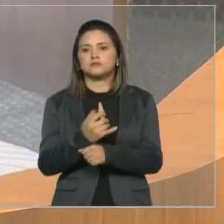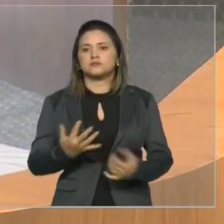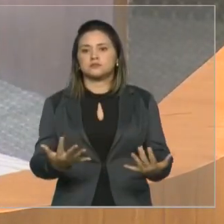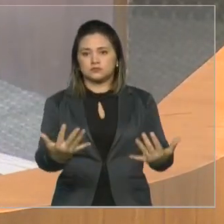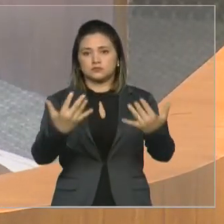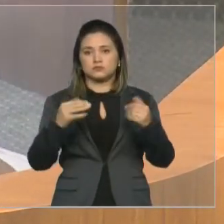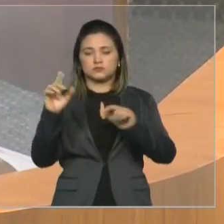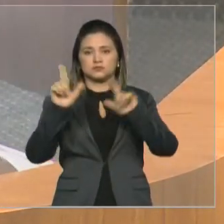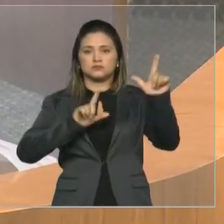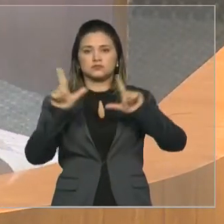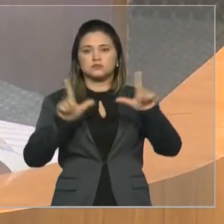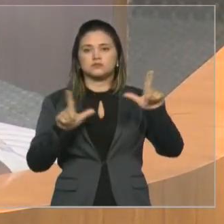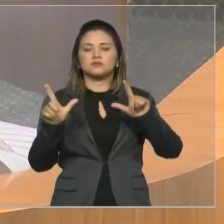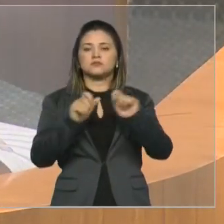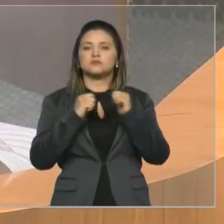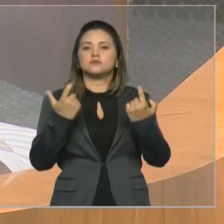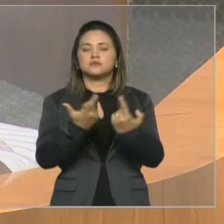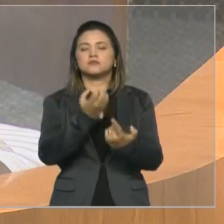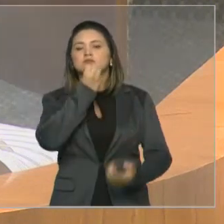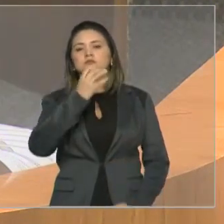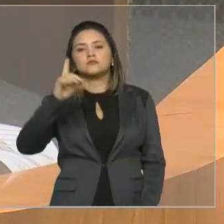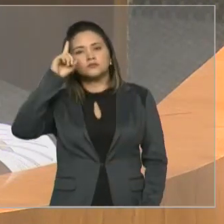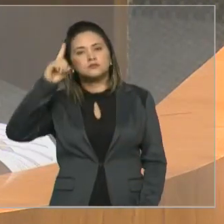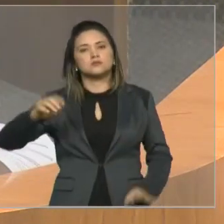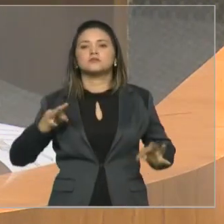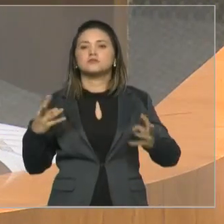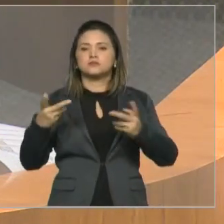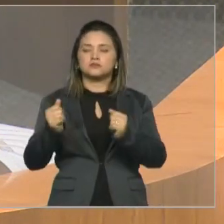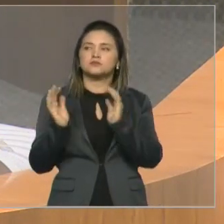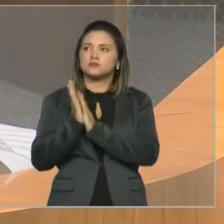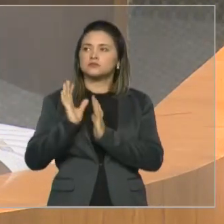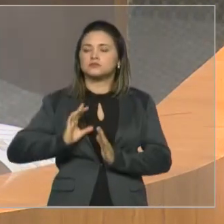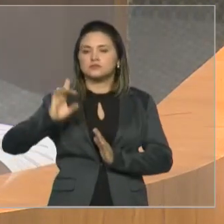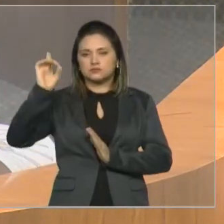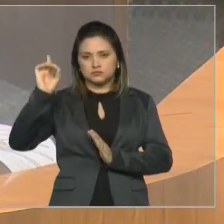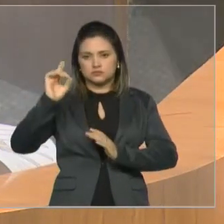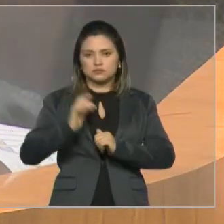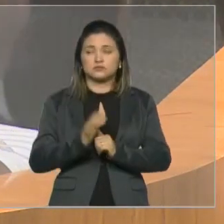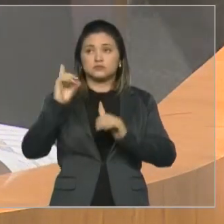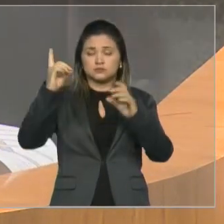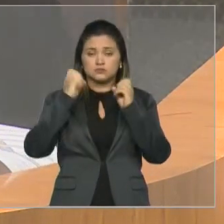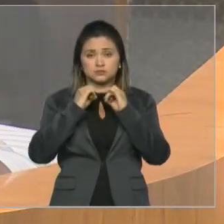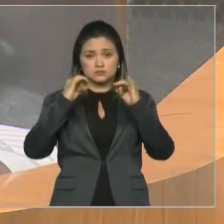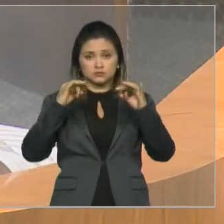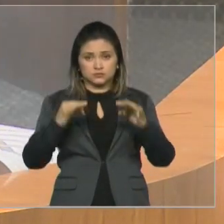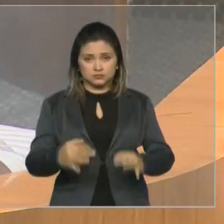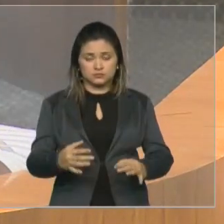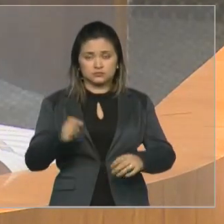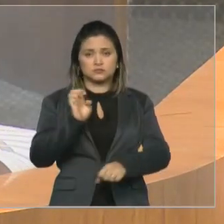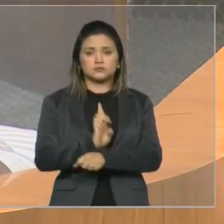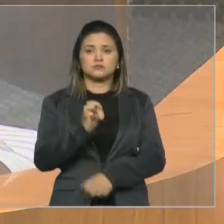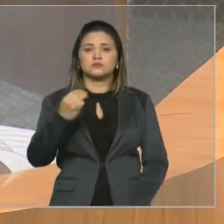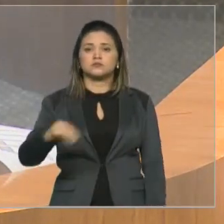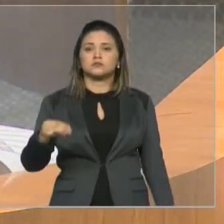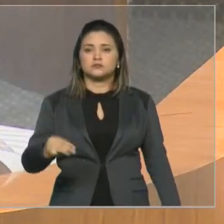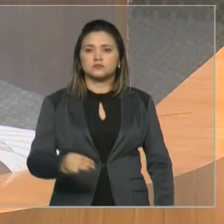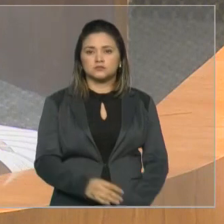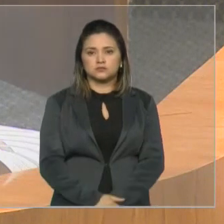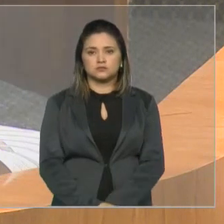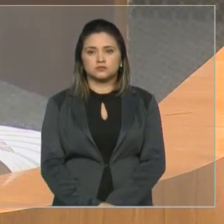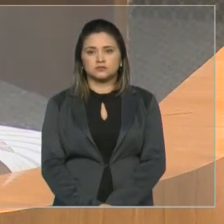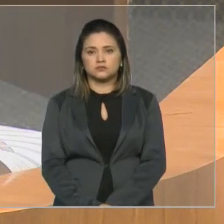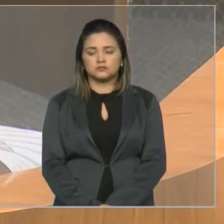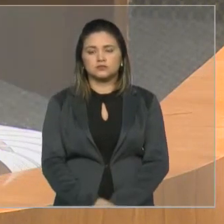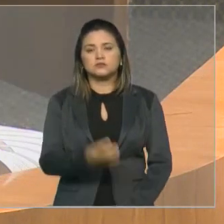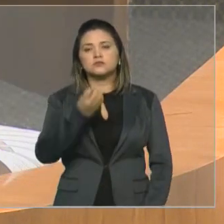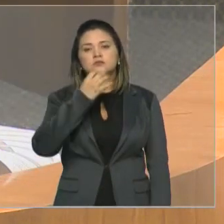nos acompanham por meio da TV Assembleia, nosso mais cordial bom dia, que Deus seja louvado, que Deus estenda suas mãos poderosas sobre o Estado do Maranhão, nosso